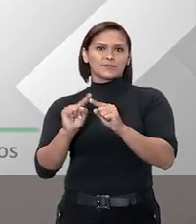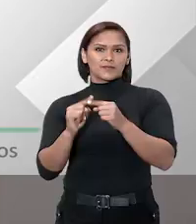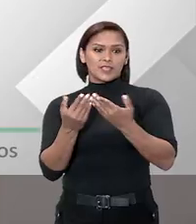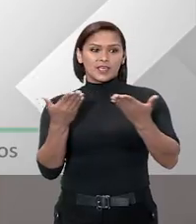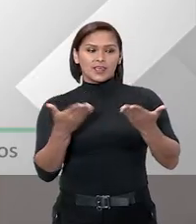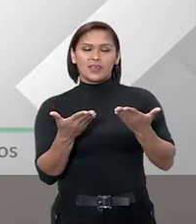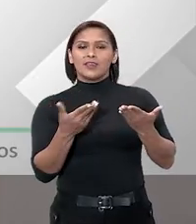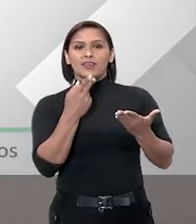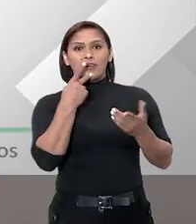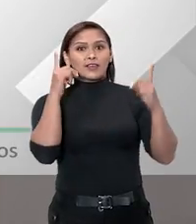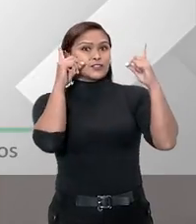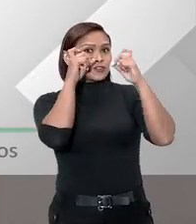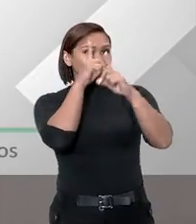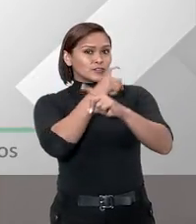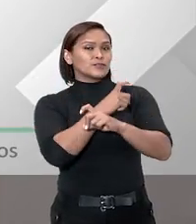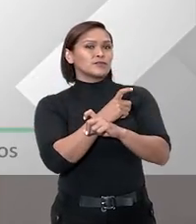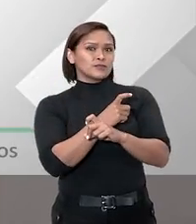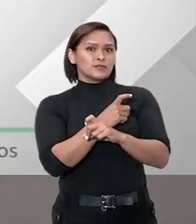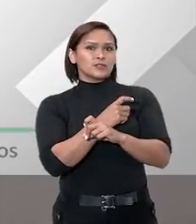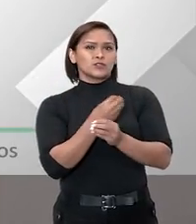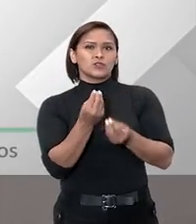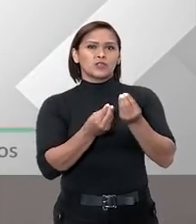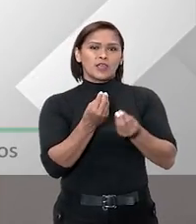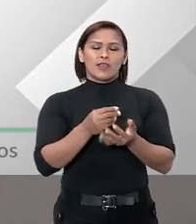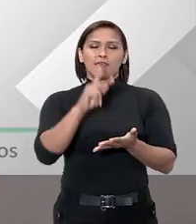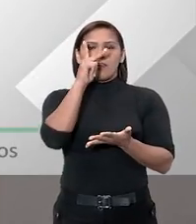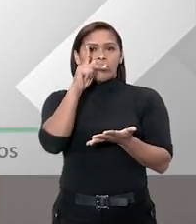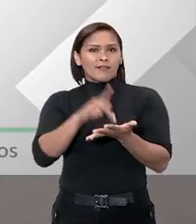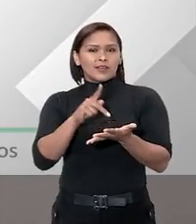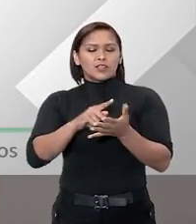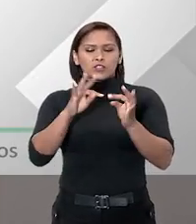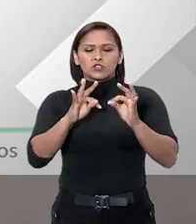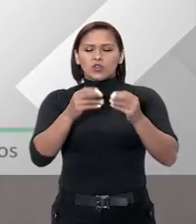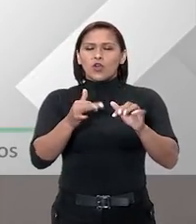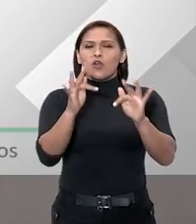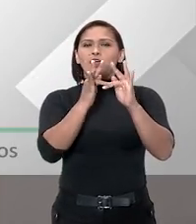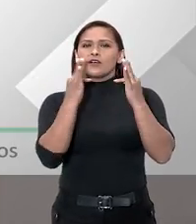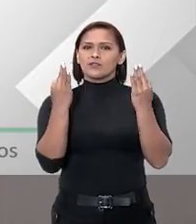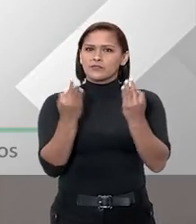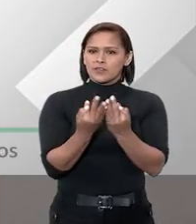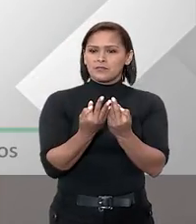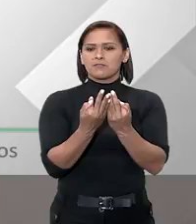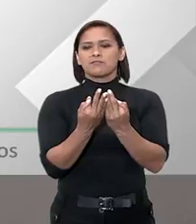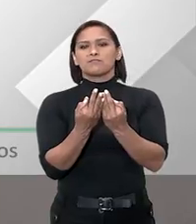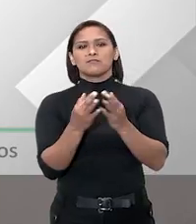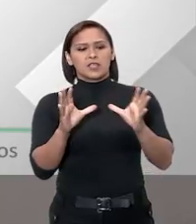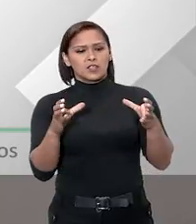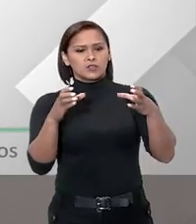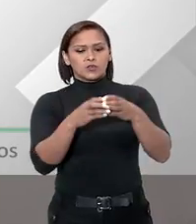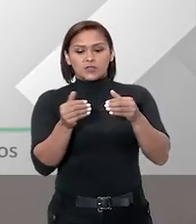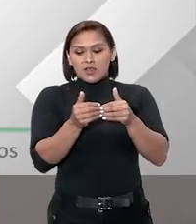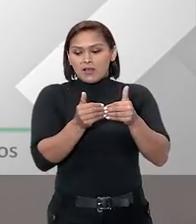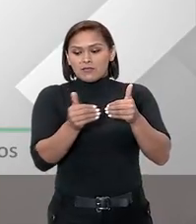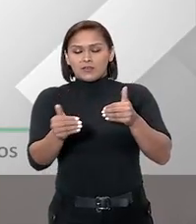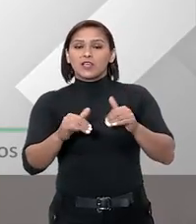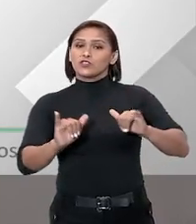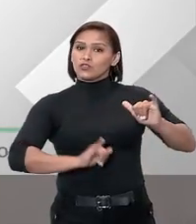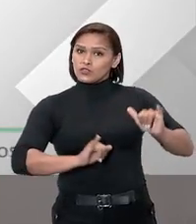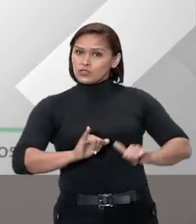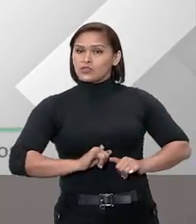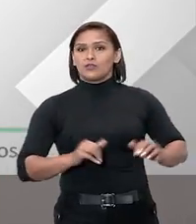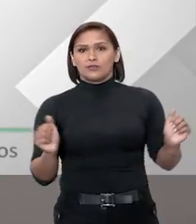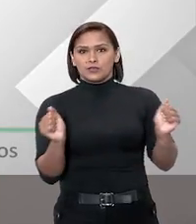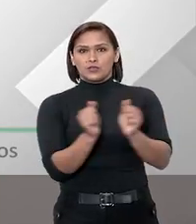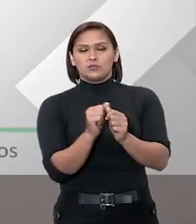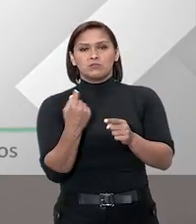protegê-las. E com certeza toda família, seja família nuclear, extensa, sofre